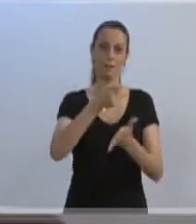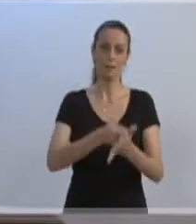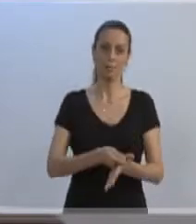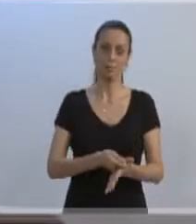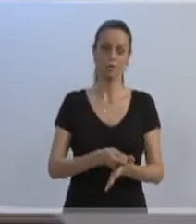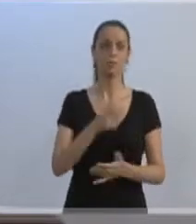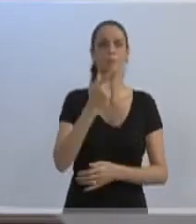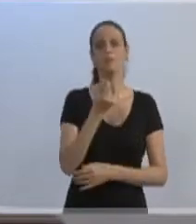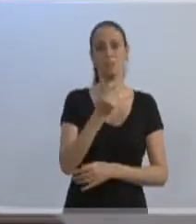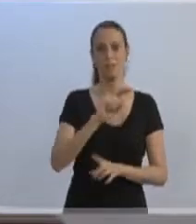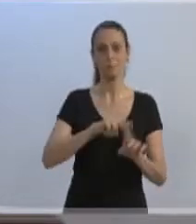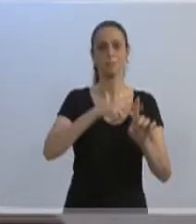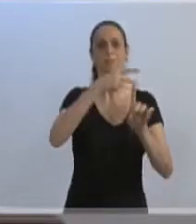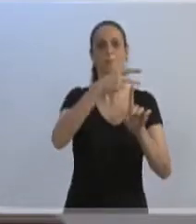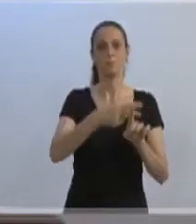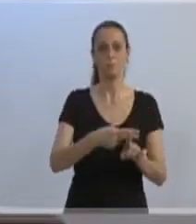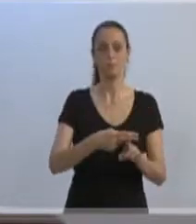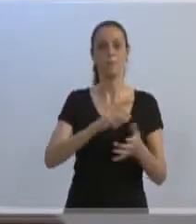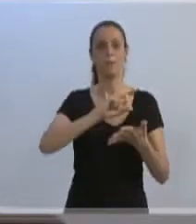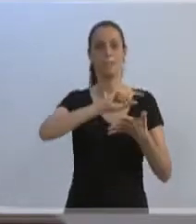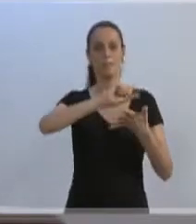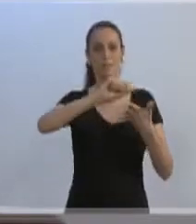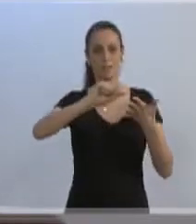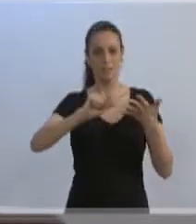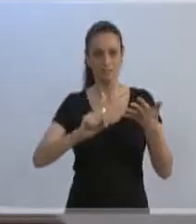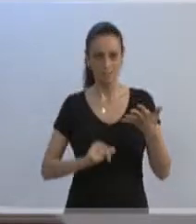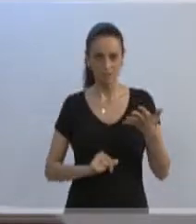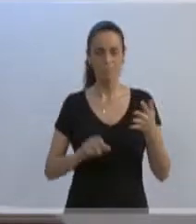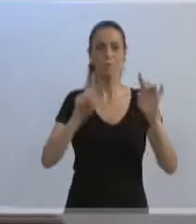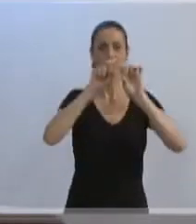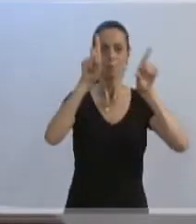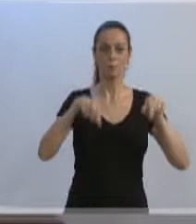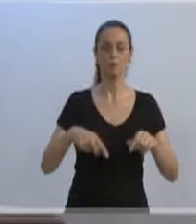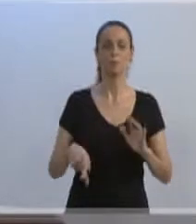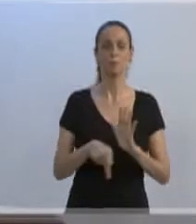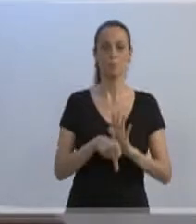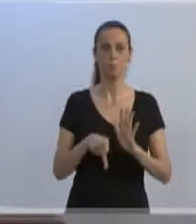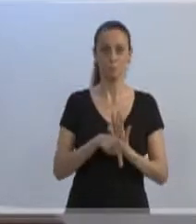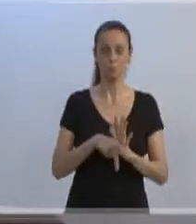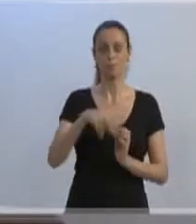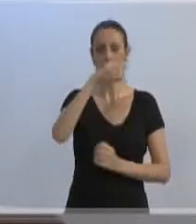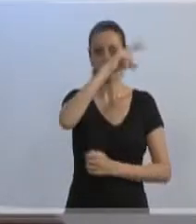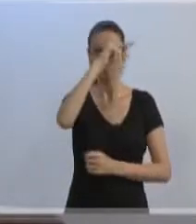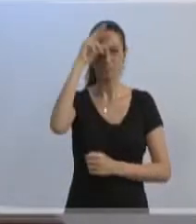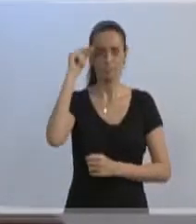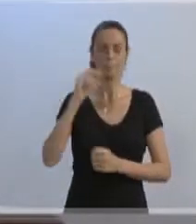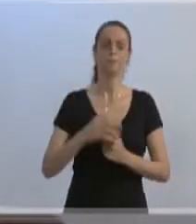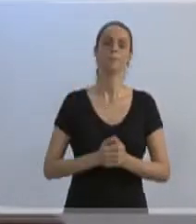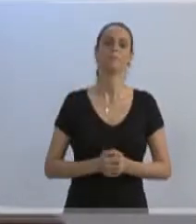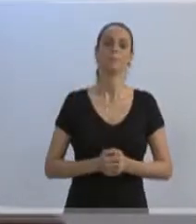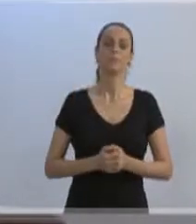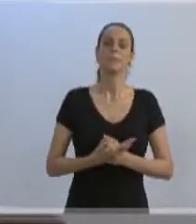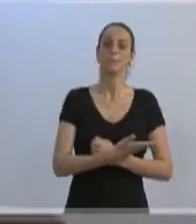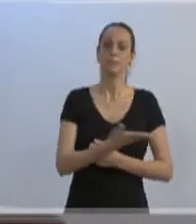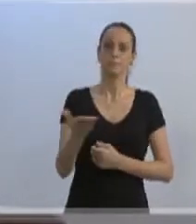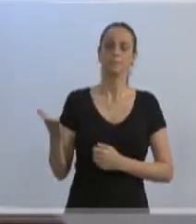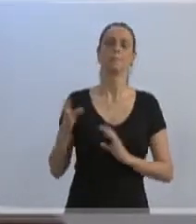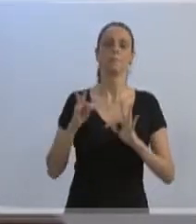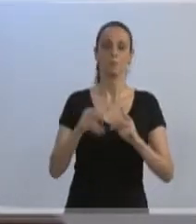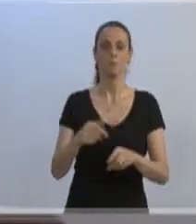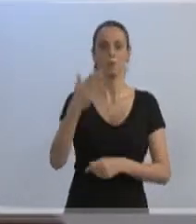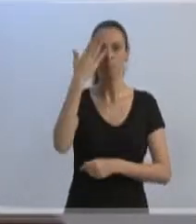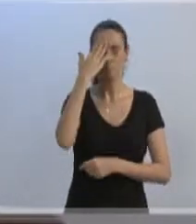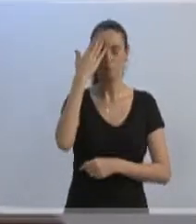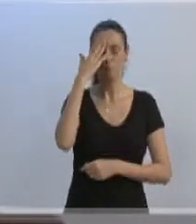gratificações a funcionários públicos do município de blumenau como é de conhecimento de todos os senhores